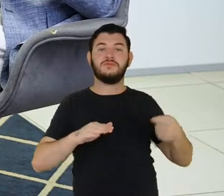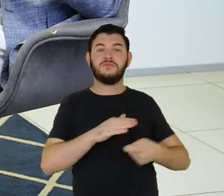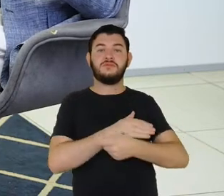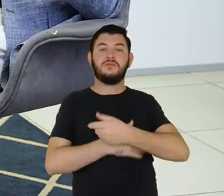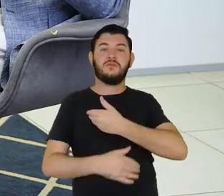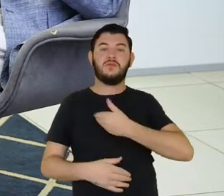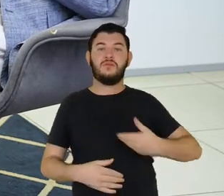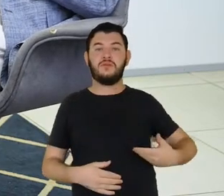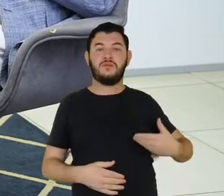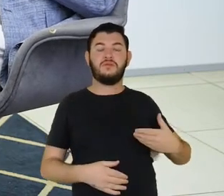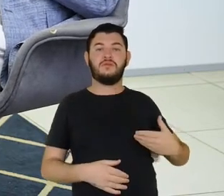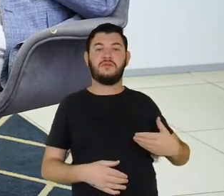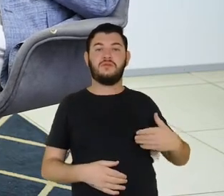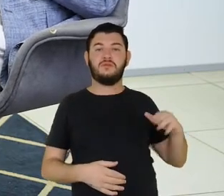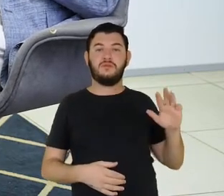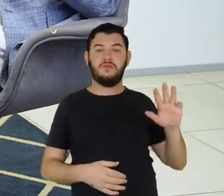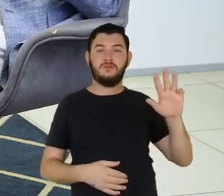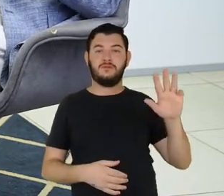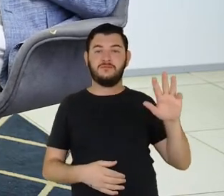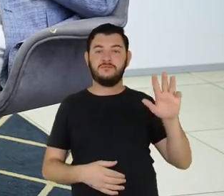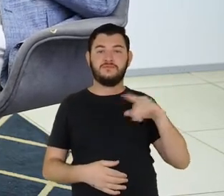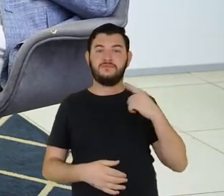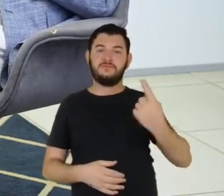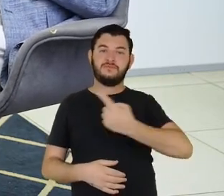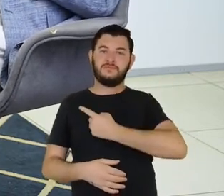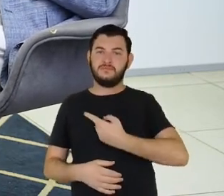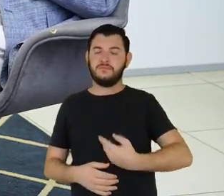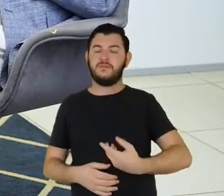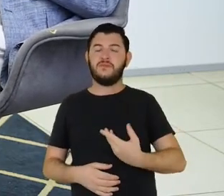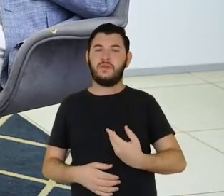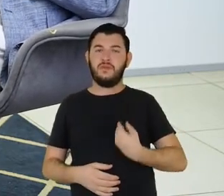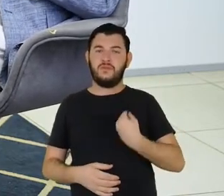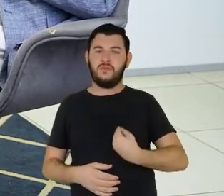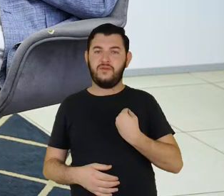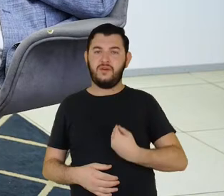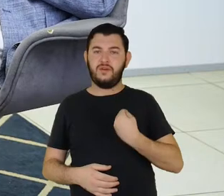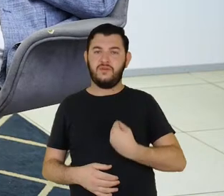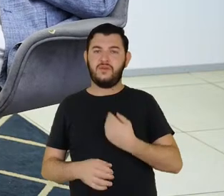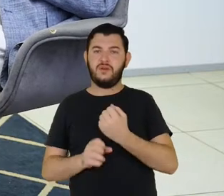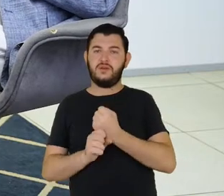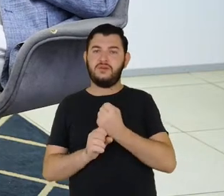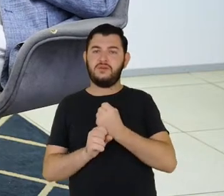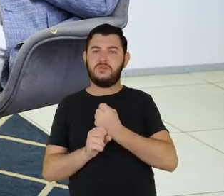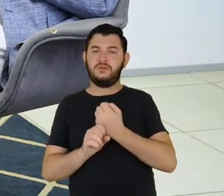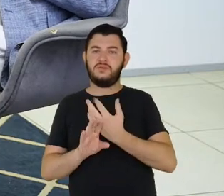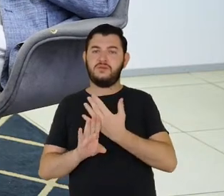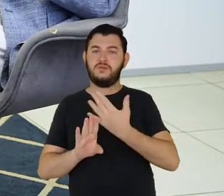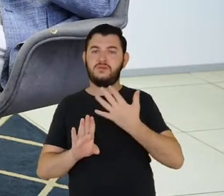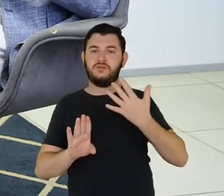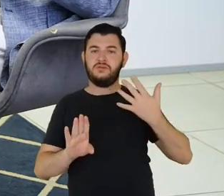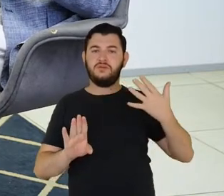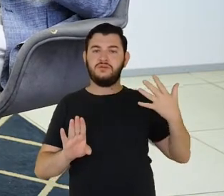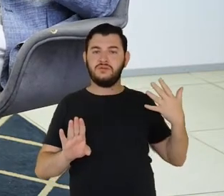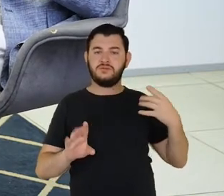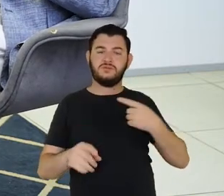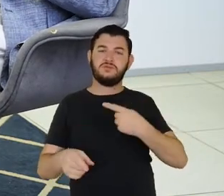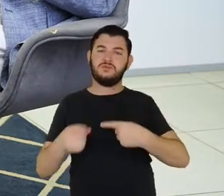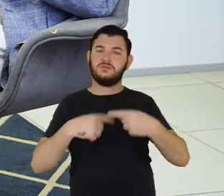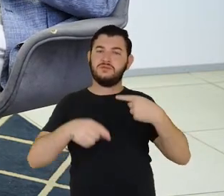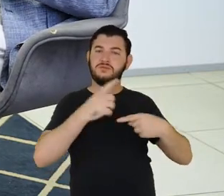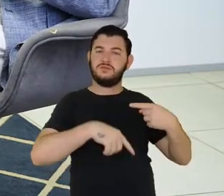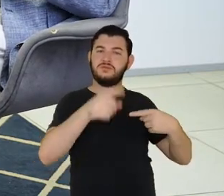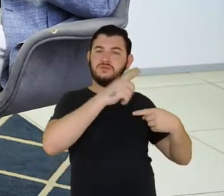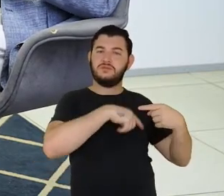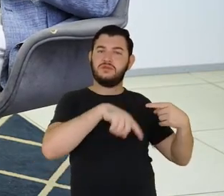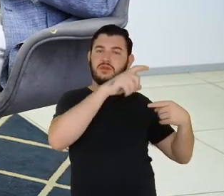um retrocesso de vários anos, aí desde o golpe da presidenta Dilma, na cultura, né? E agora, desde que o presidente